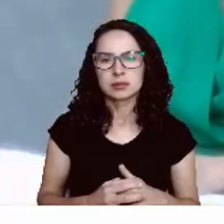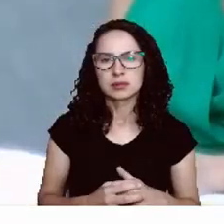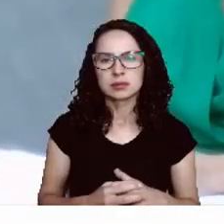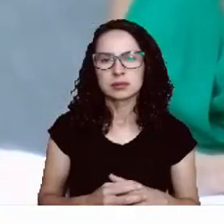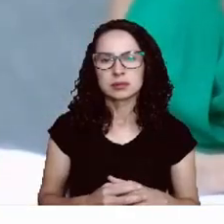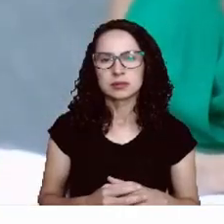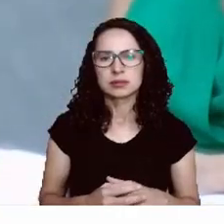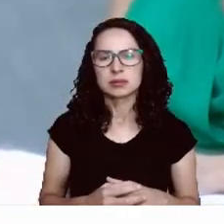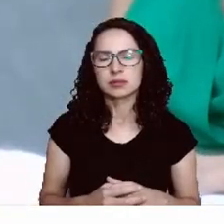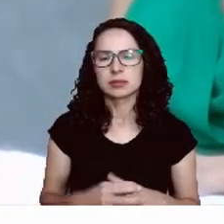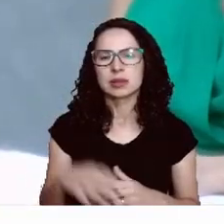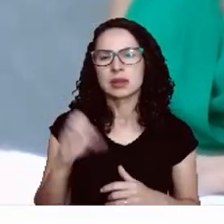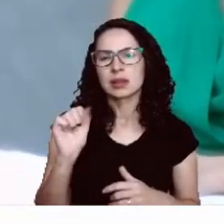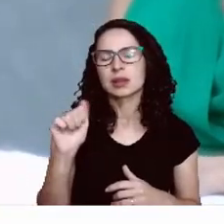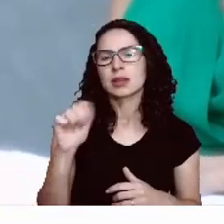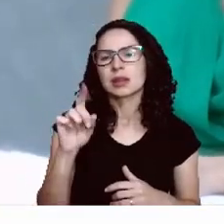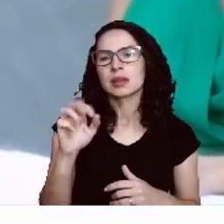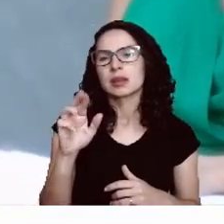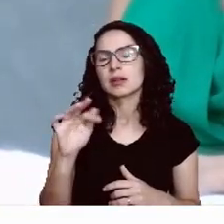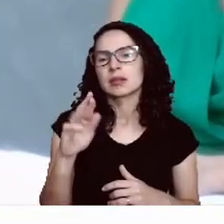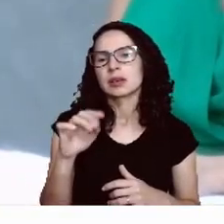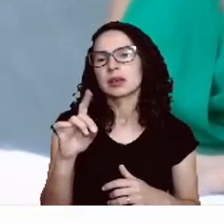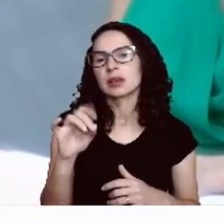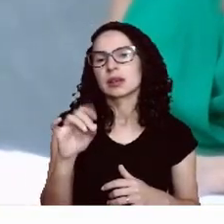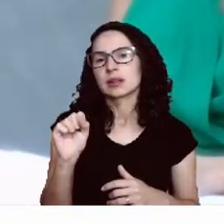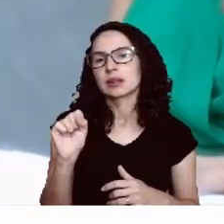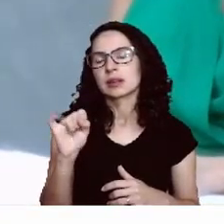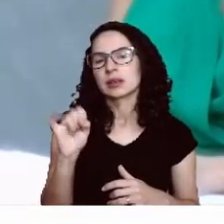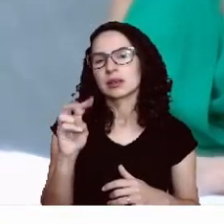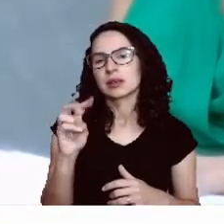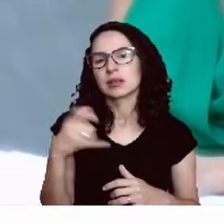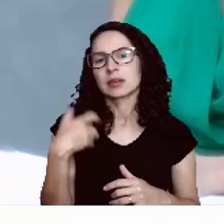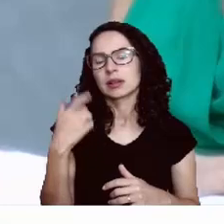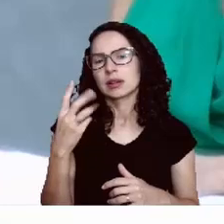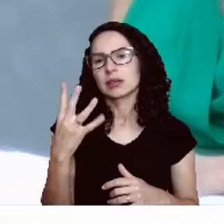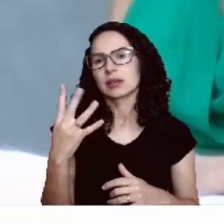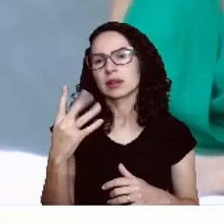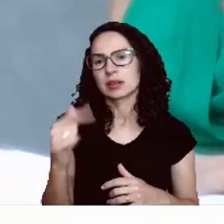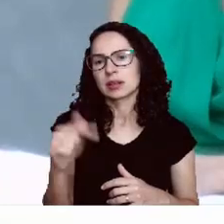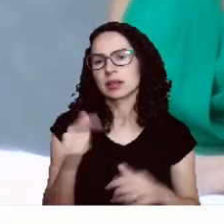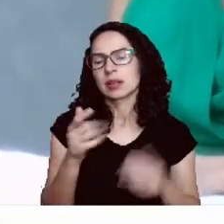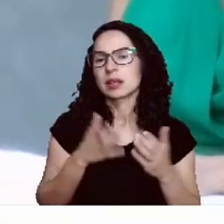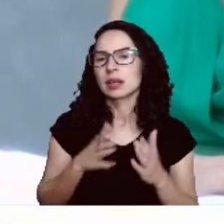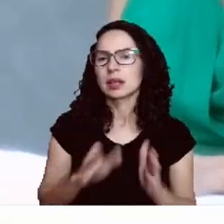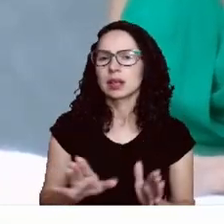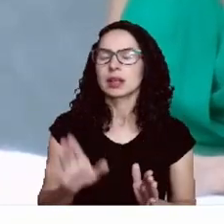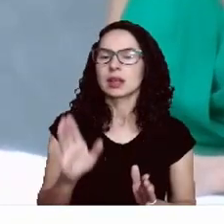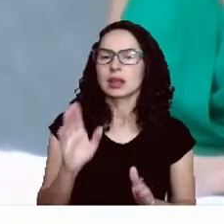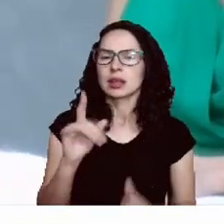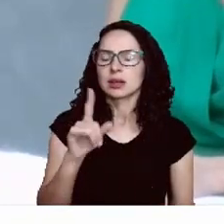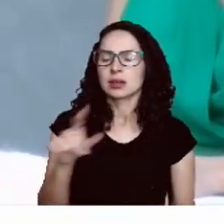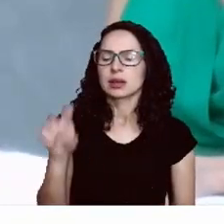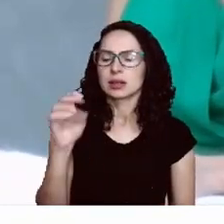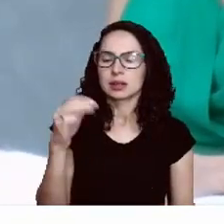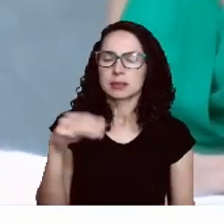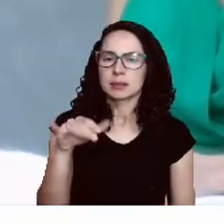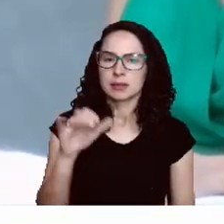Sander Fernandes Silva, 47 anos, nascido em 15 de maio de